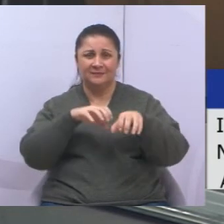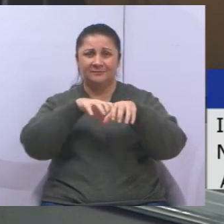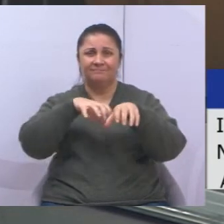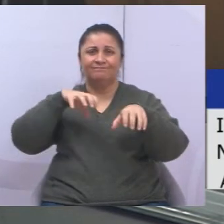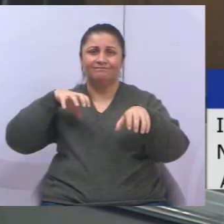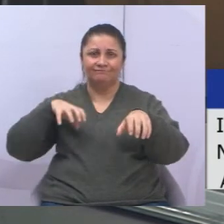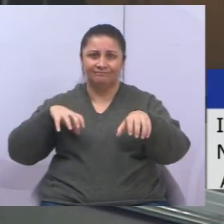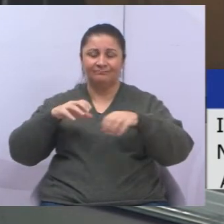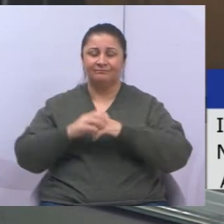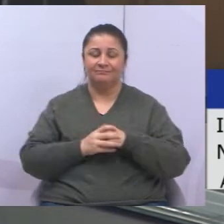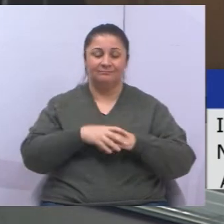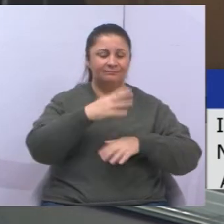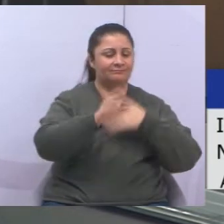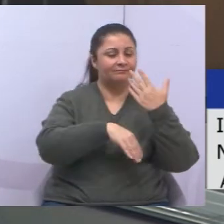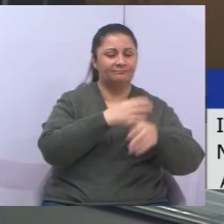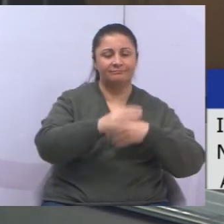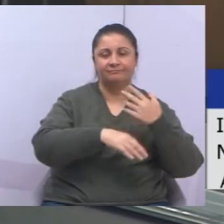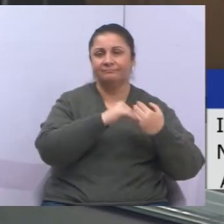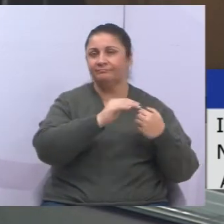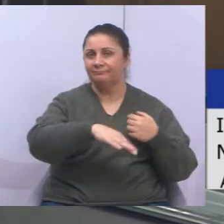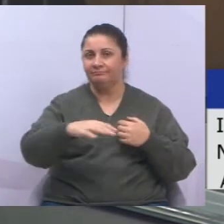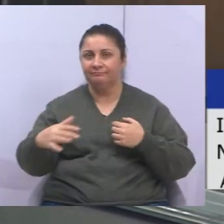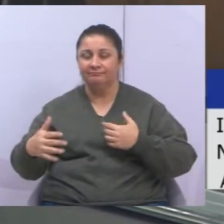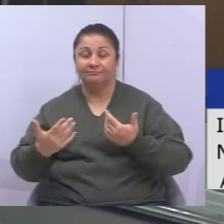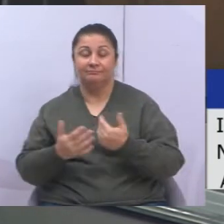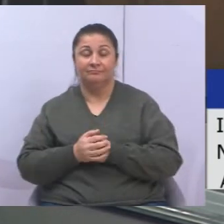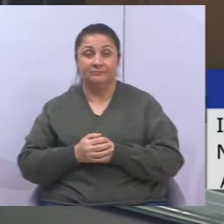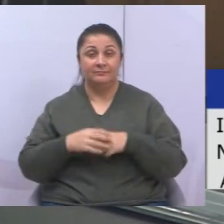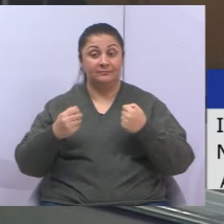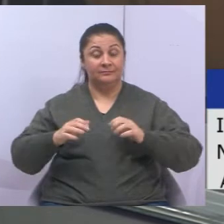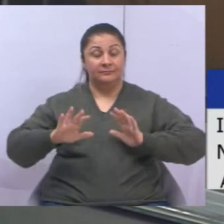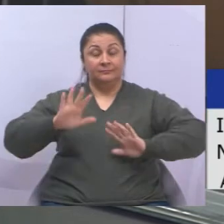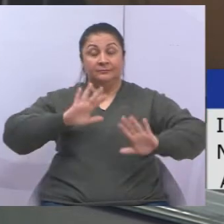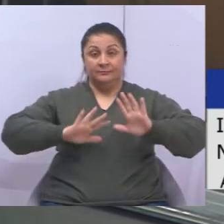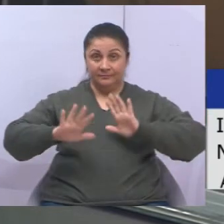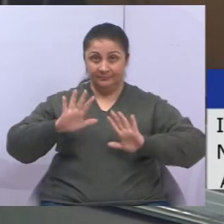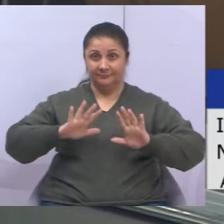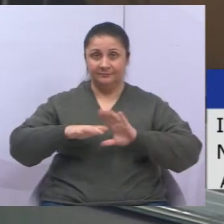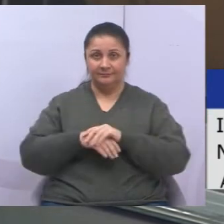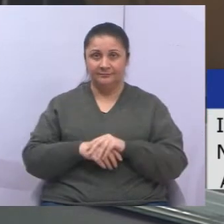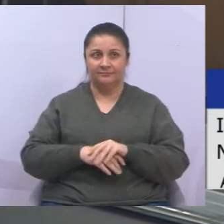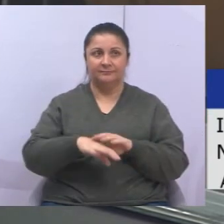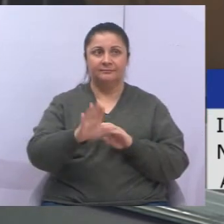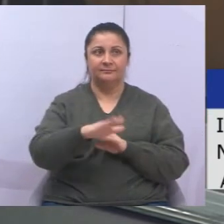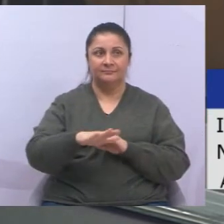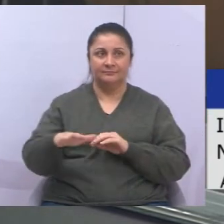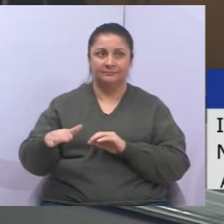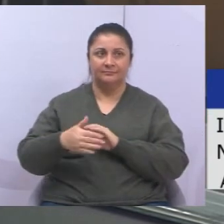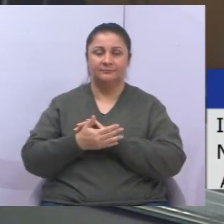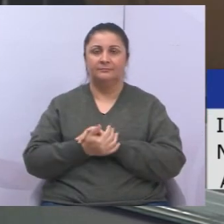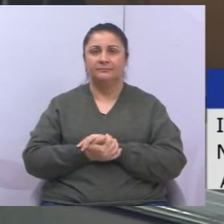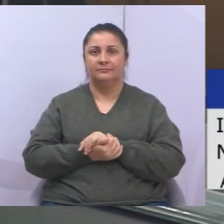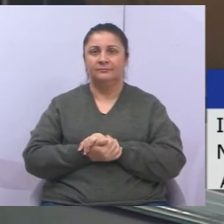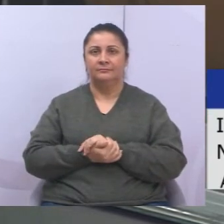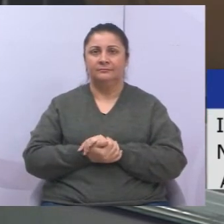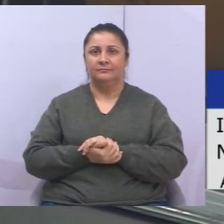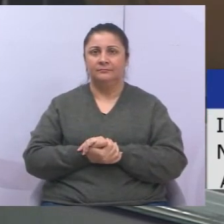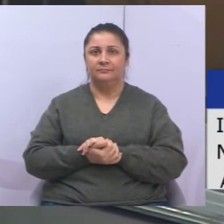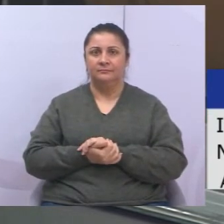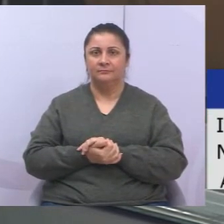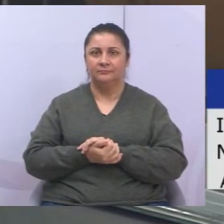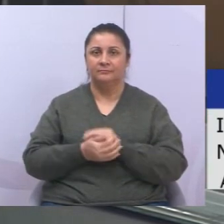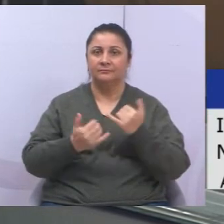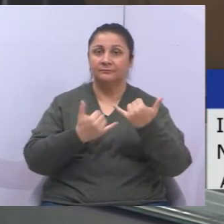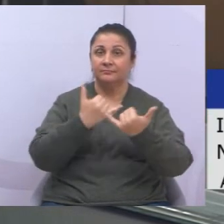a peraltice da criança, o controle que você tem que ter, né, dessas crianças dentro de casa. Então,